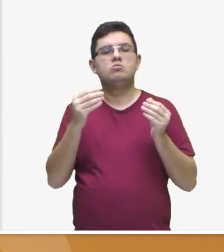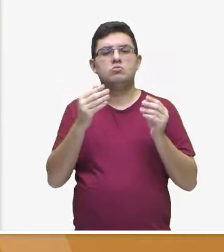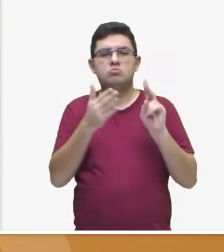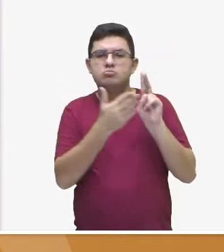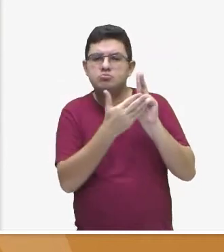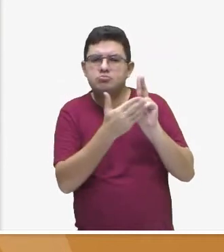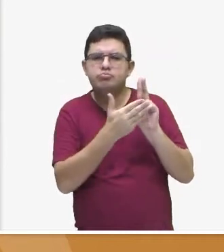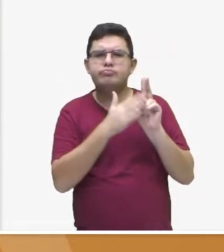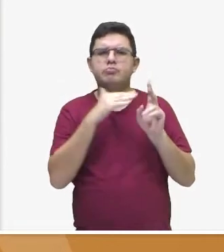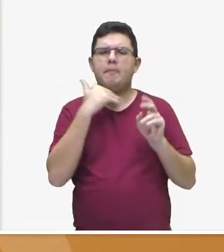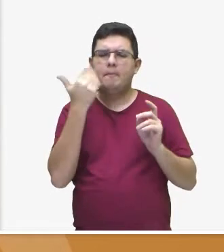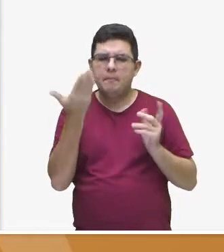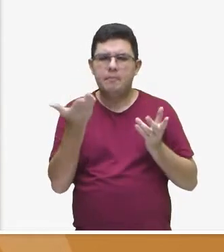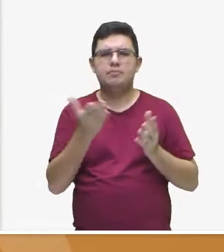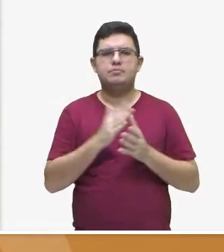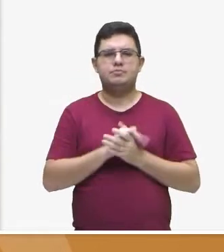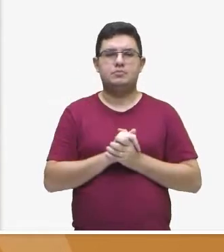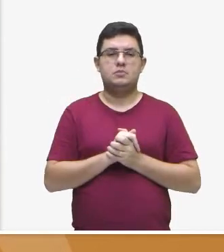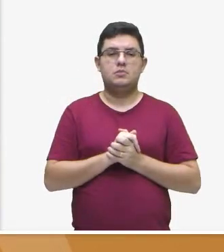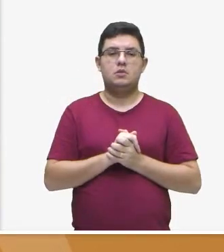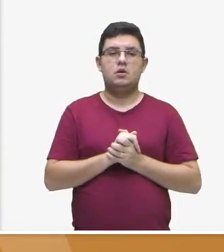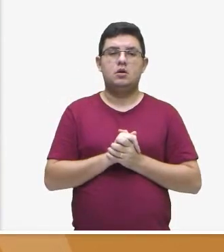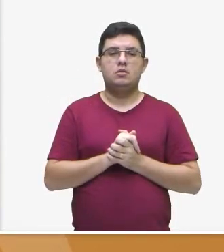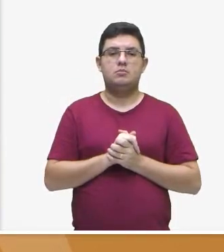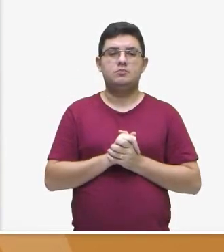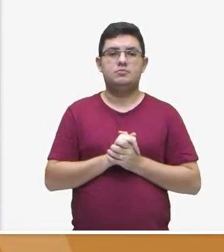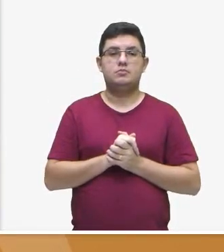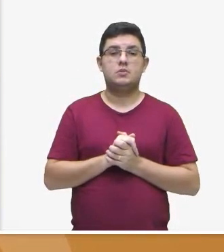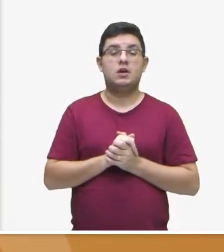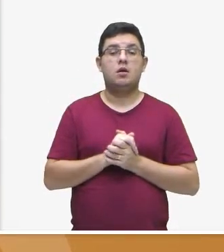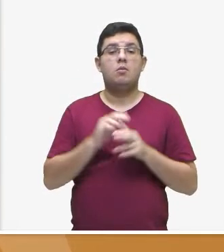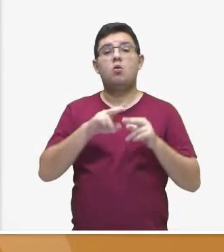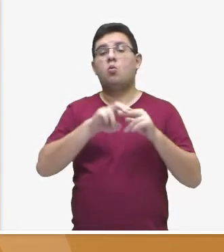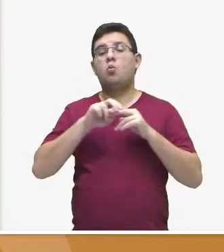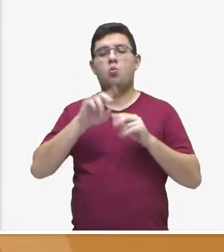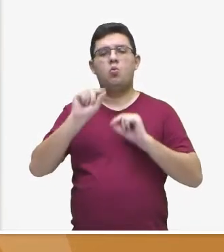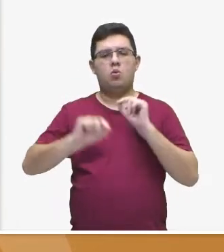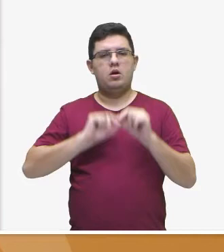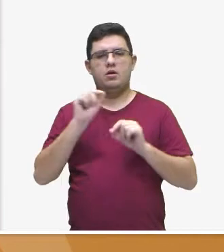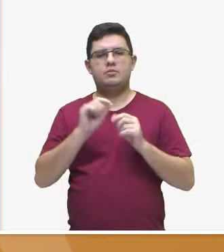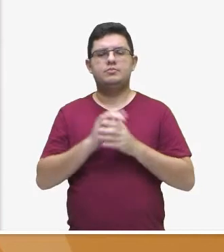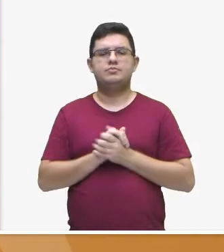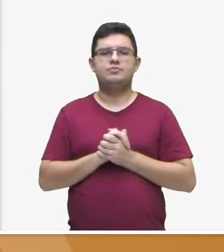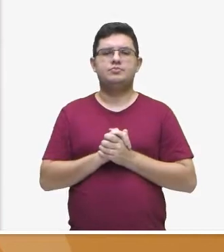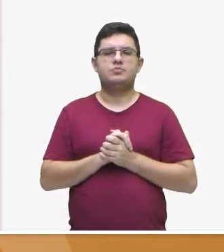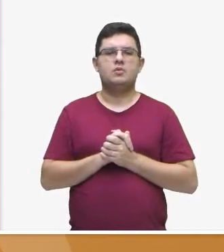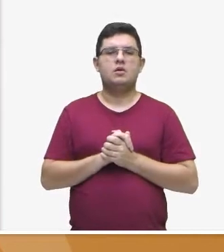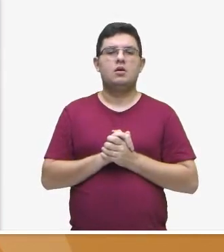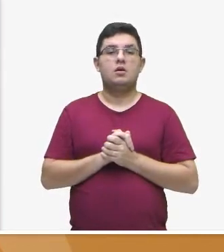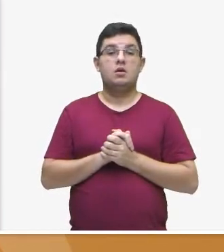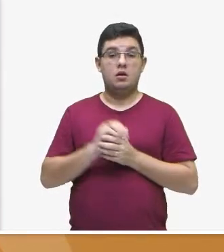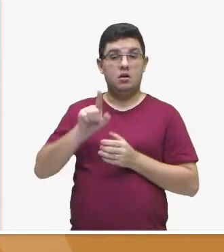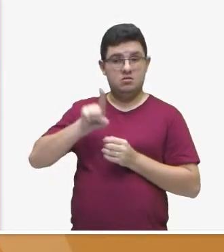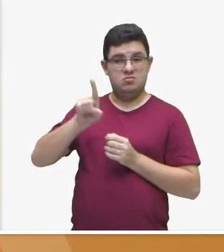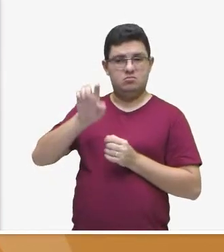fossem dizimadas, né? Porque eles tinham o domínio